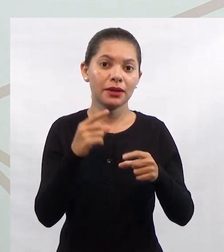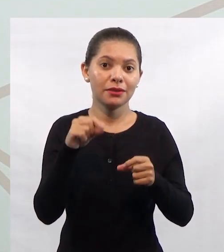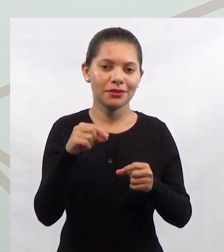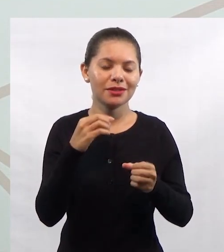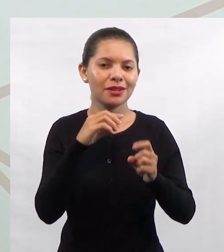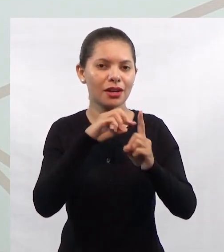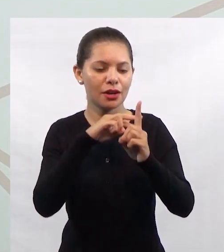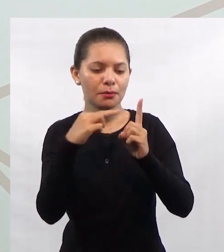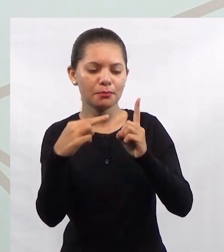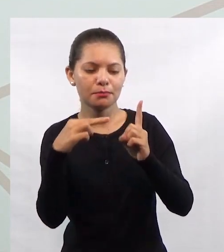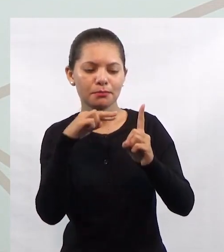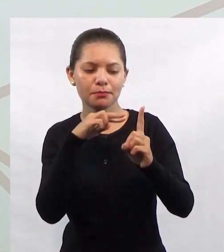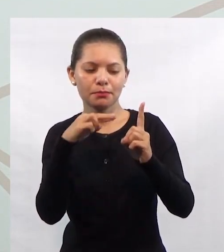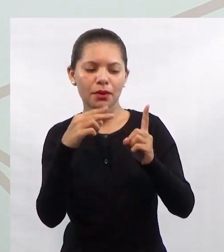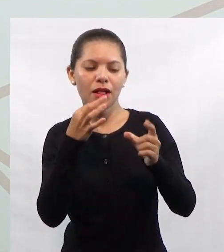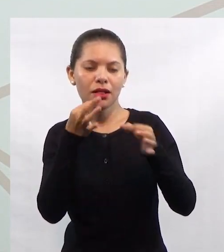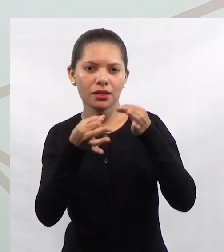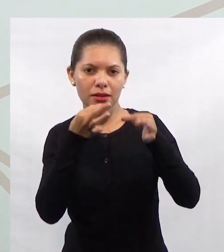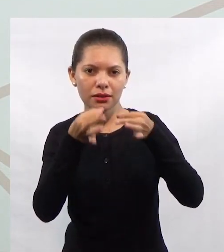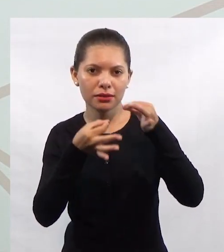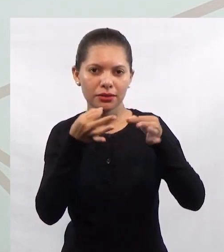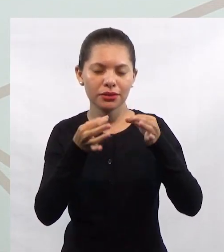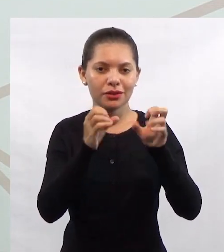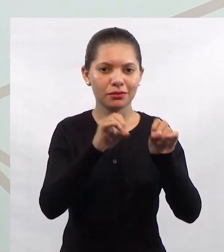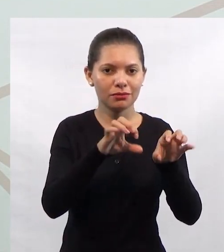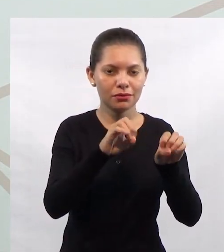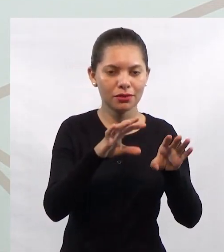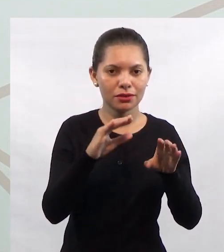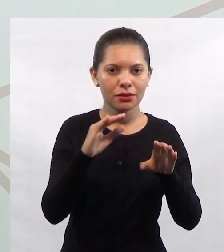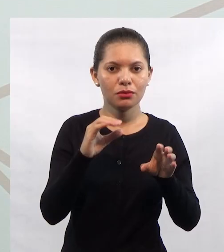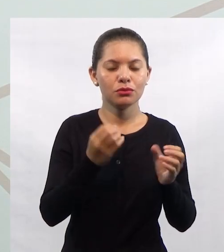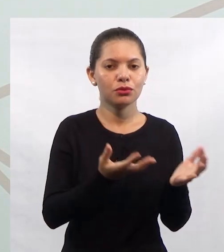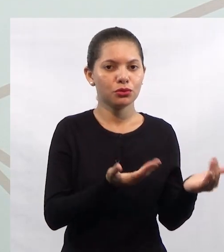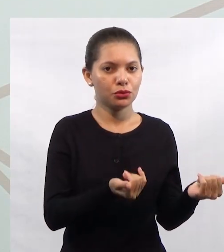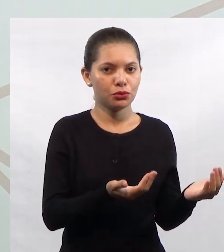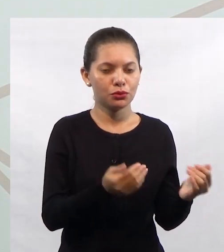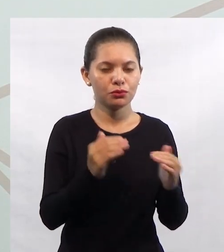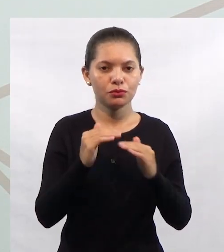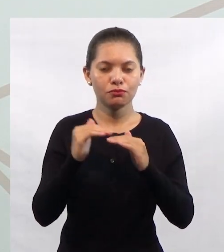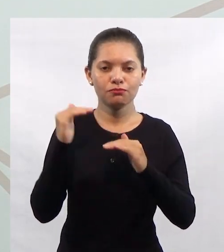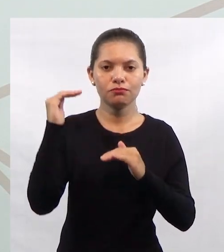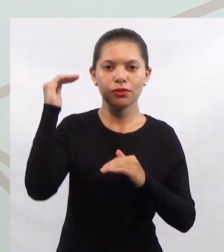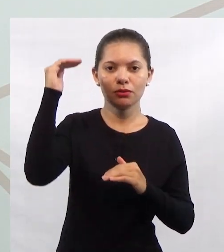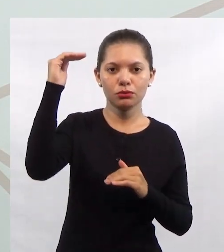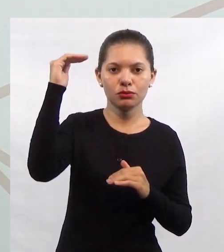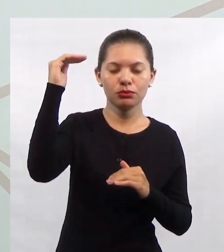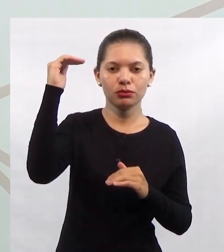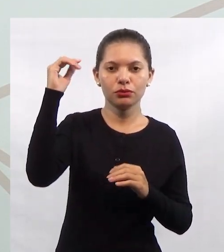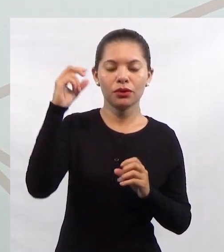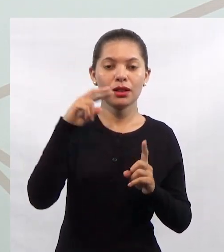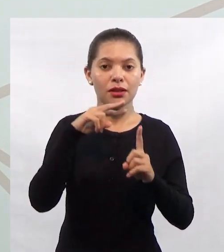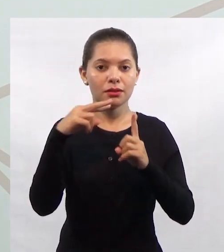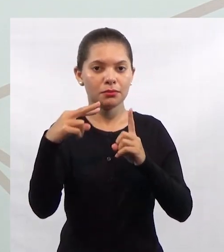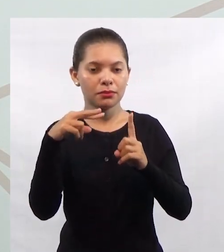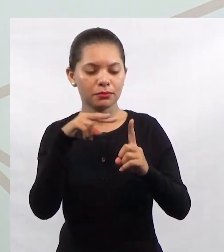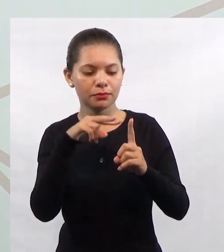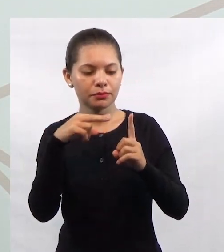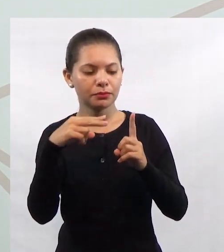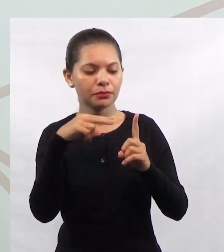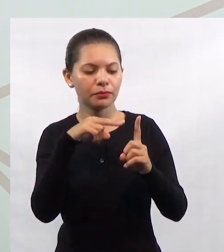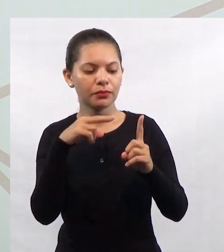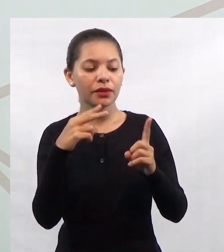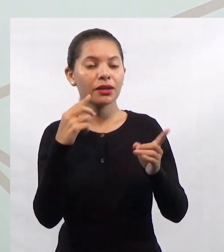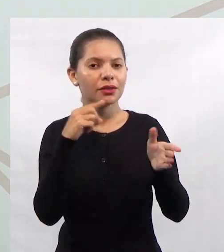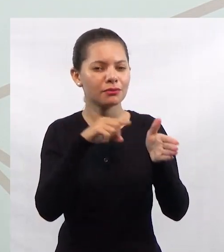educação? Então, essa é a perspectiva crítica da educação de jovens e adultos. É nessa perspectiva que